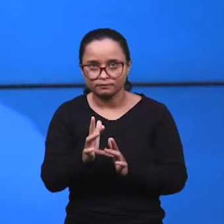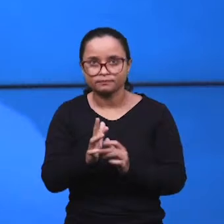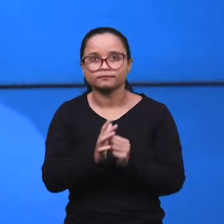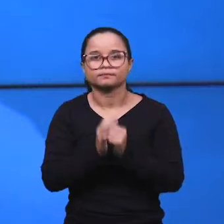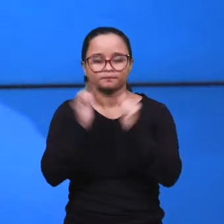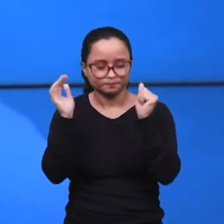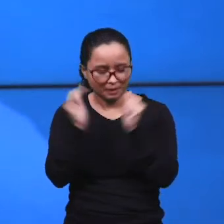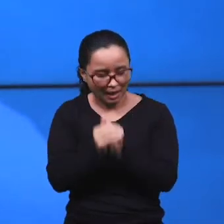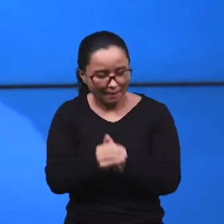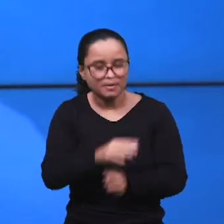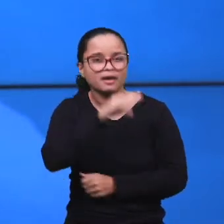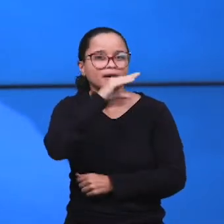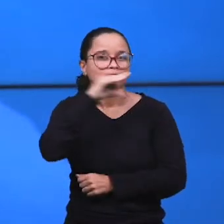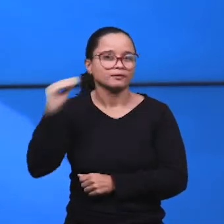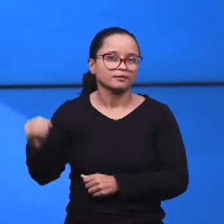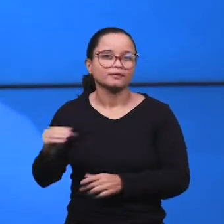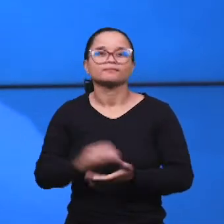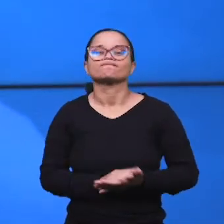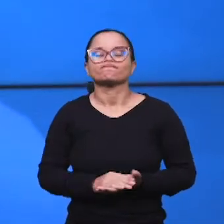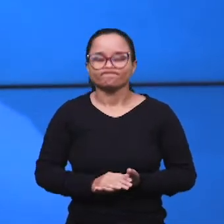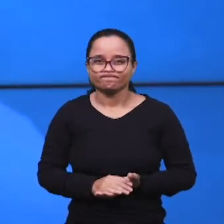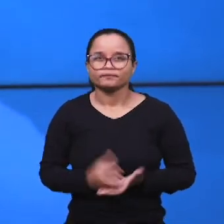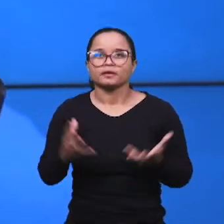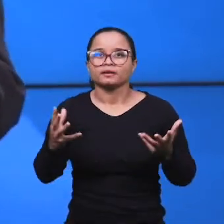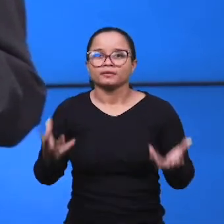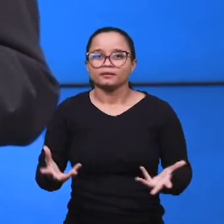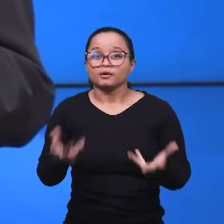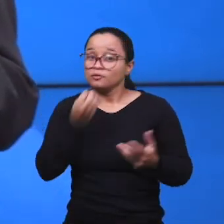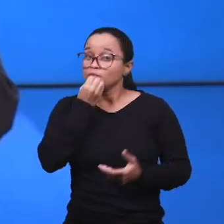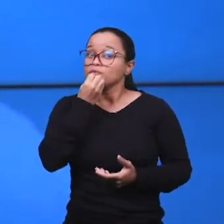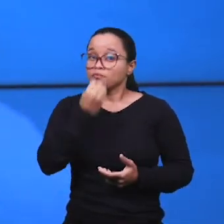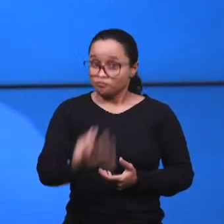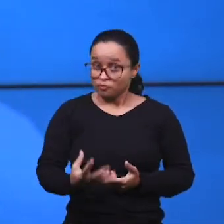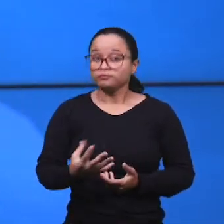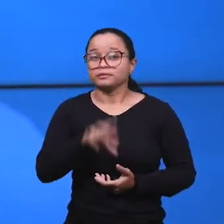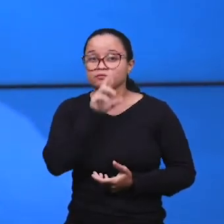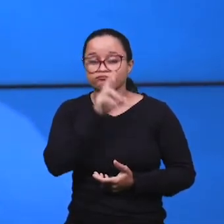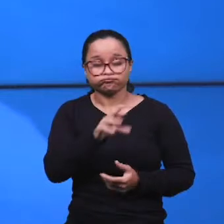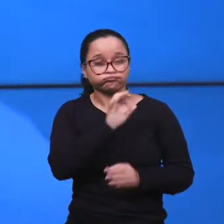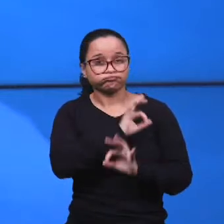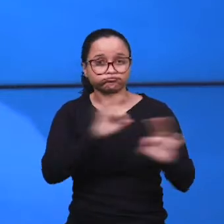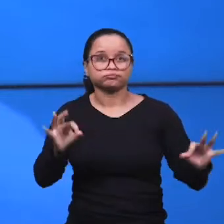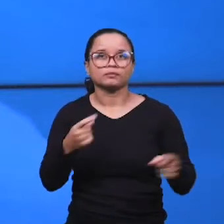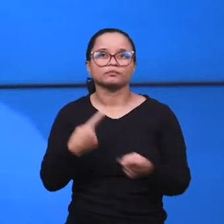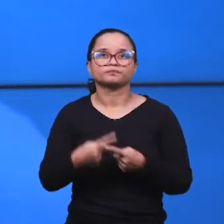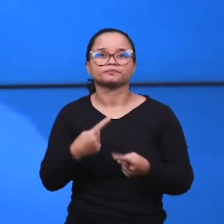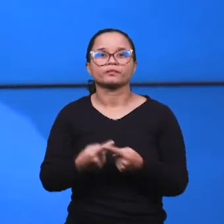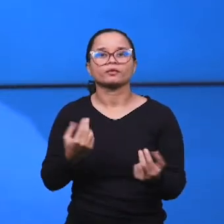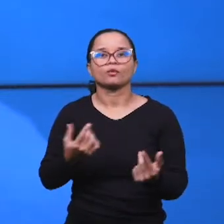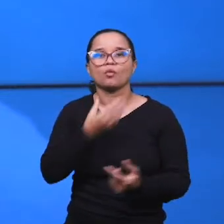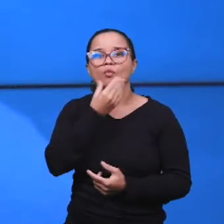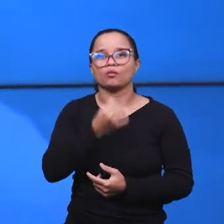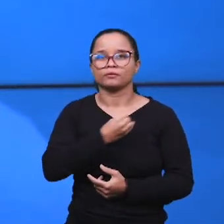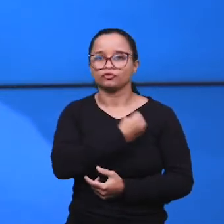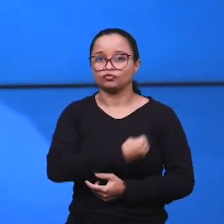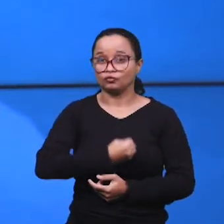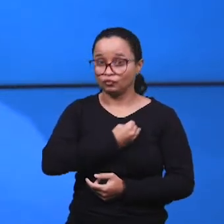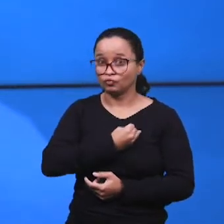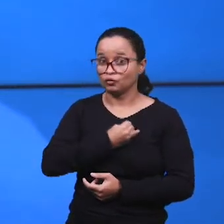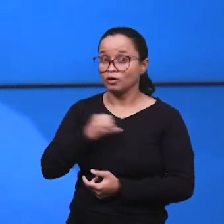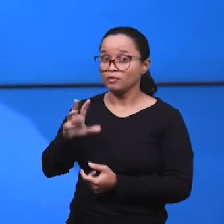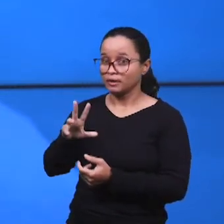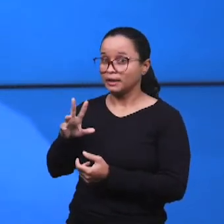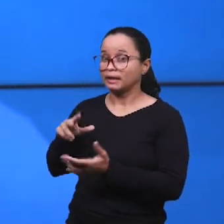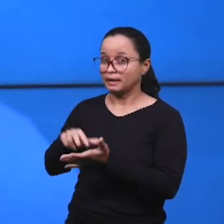Jesus! Amém, adolescentes? Isso realmente foi um alcance muito bom que os irmãos tiveram, porque assim como João também, ele caiu aos